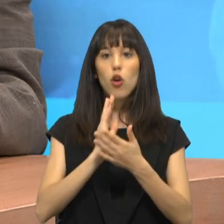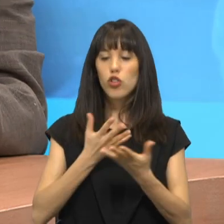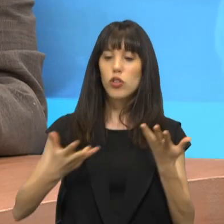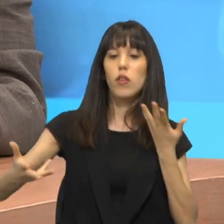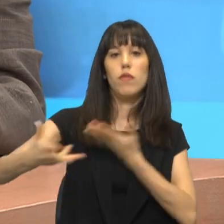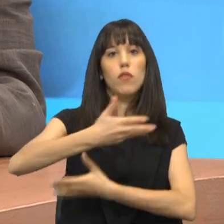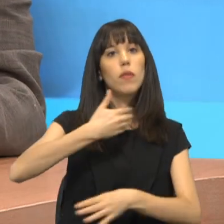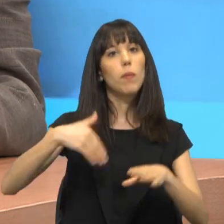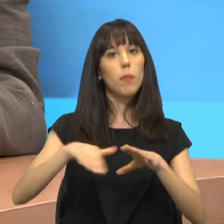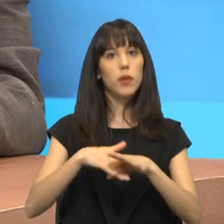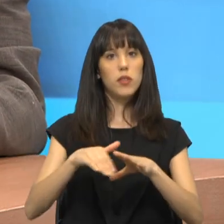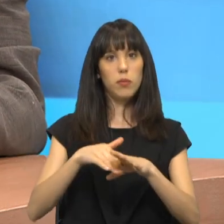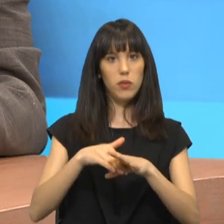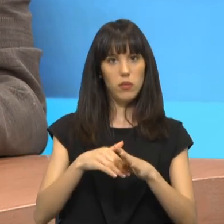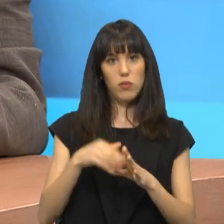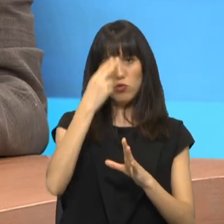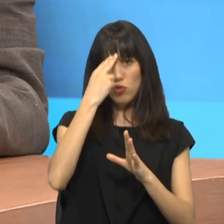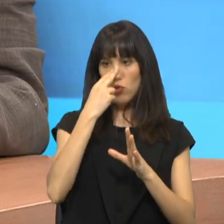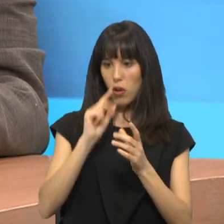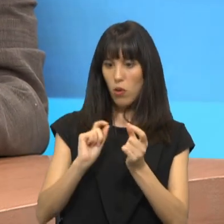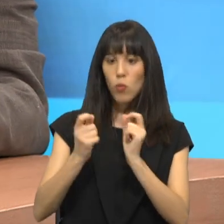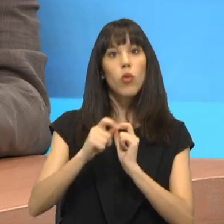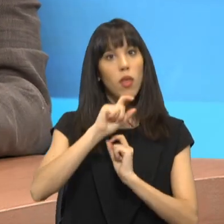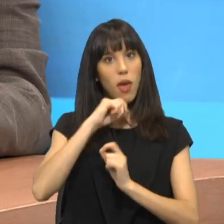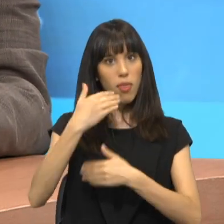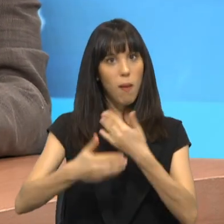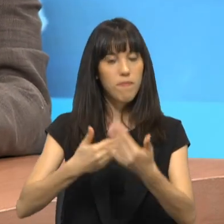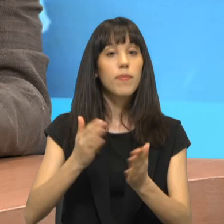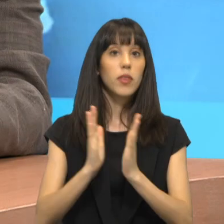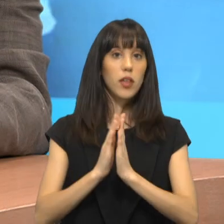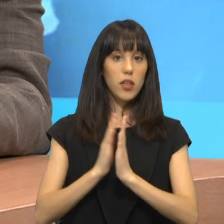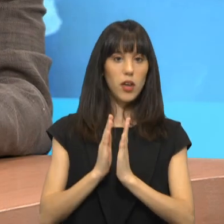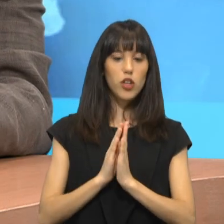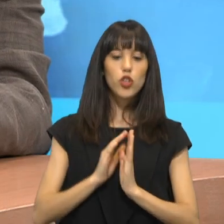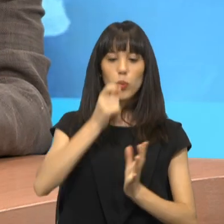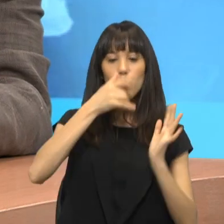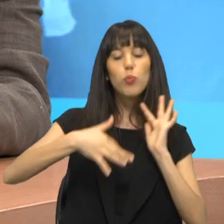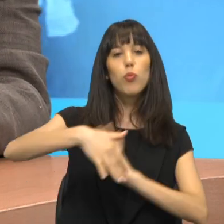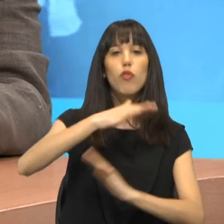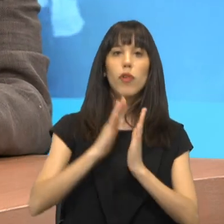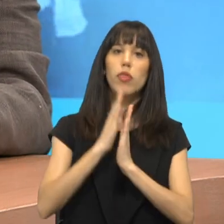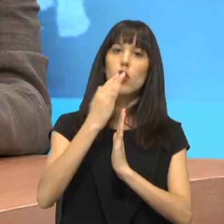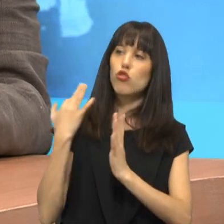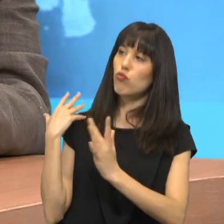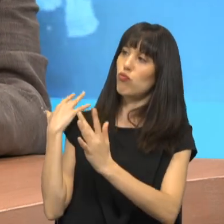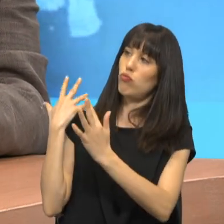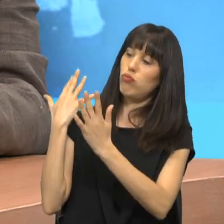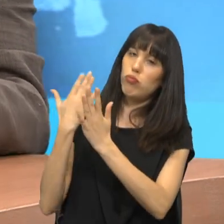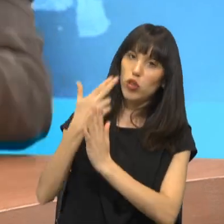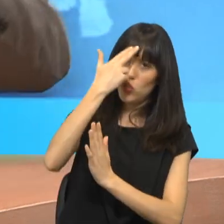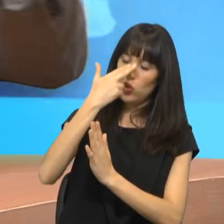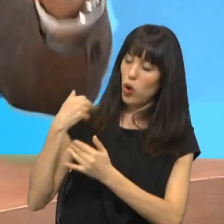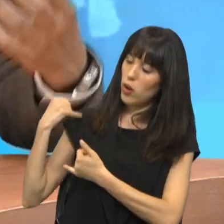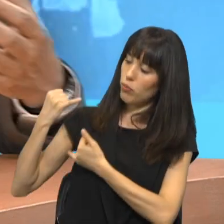nas dinâmicas históricas de transformação. Portanto, a imagem da Igreja, povo de Deus, que caminha na história, a Igreja que é o